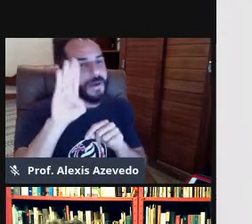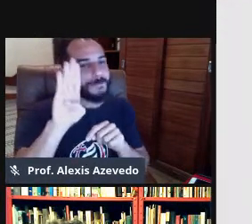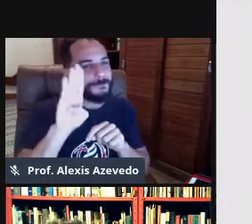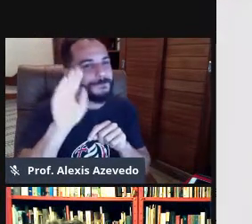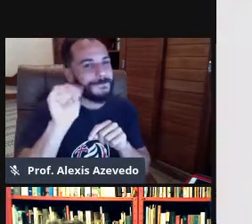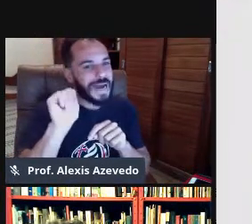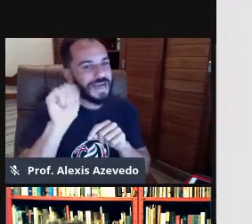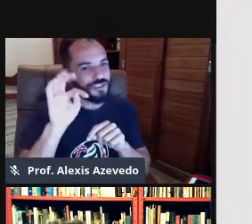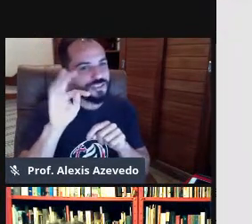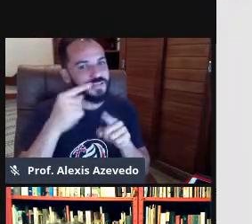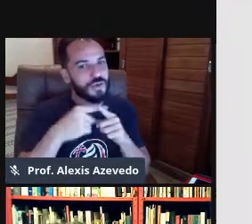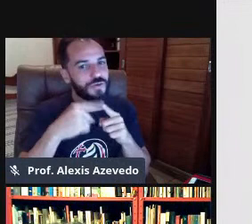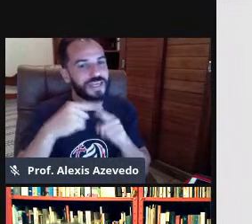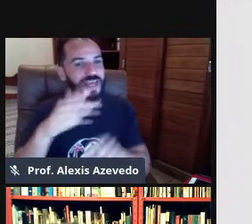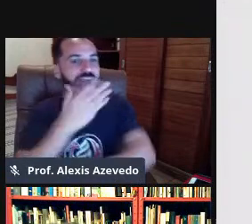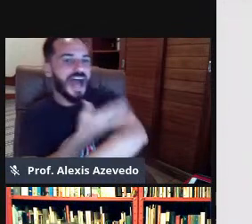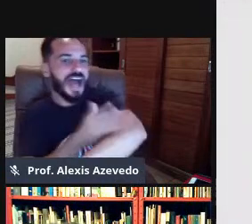né? Então,